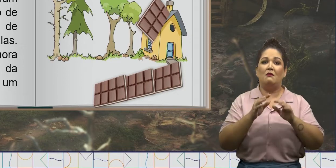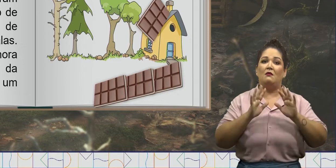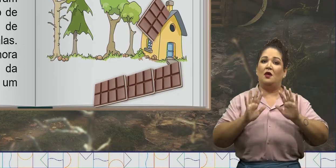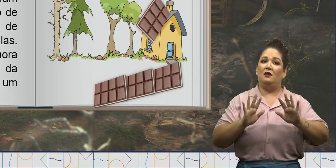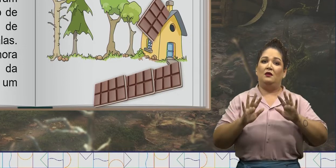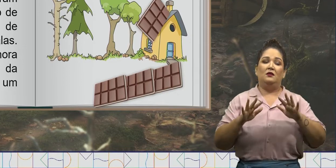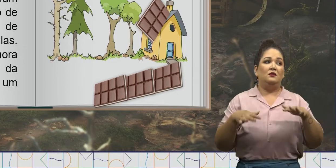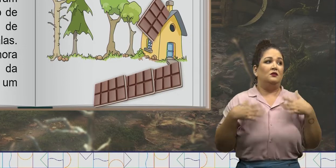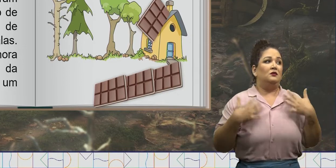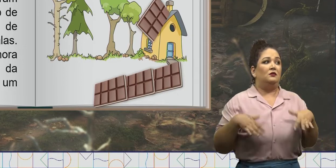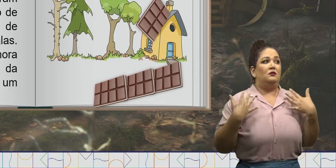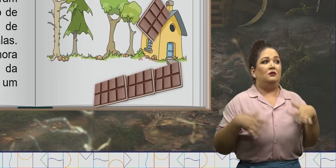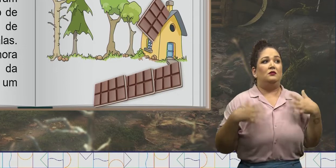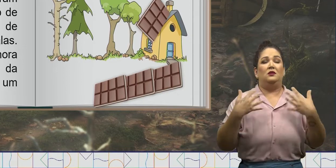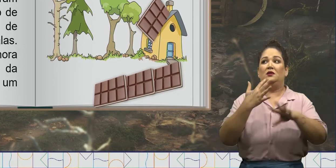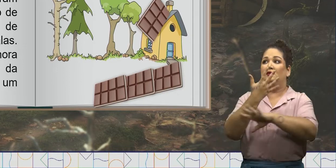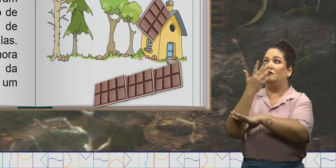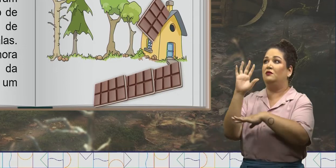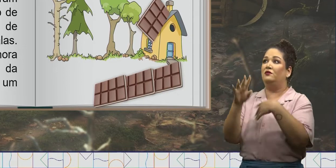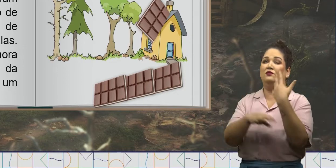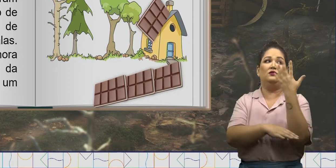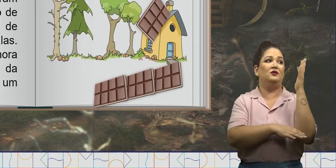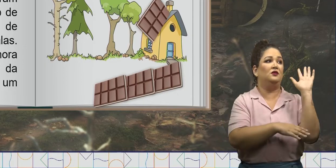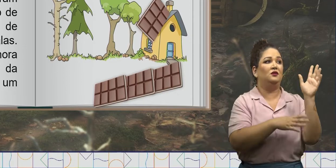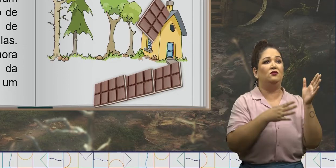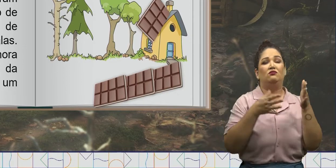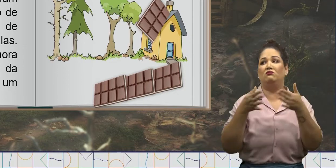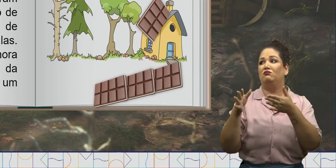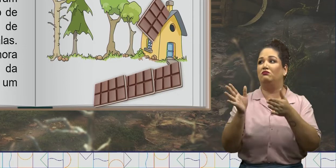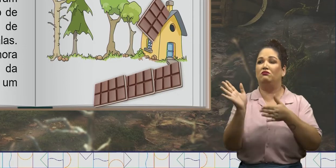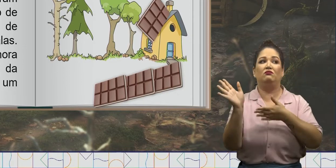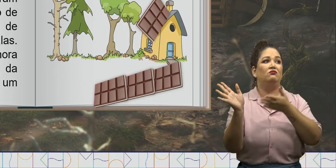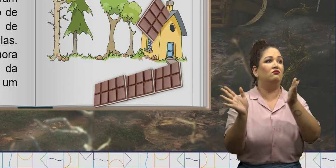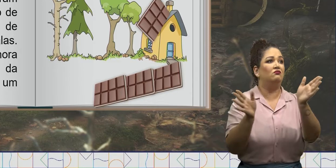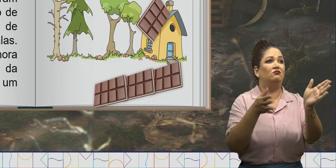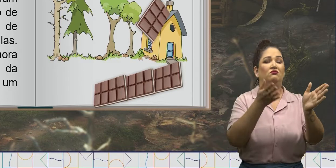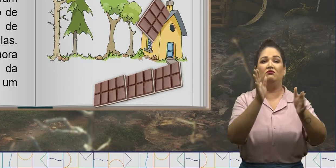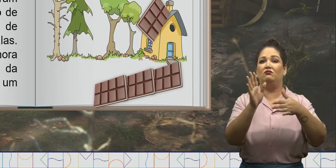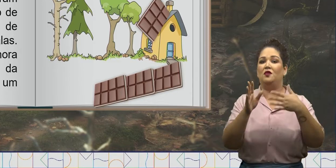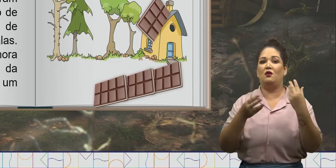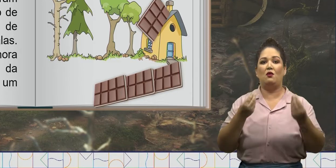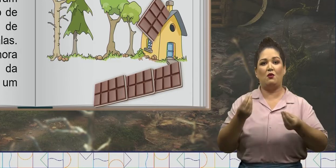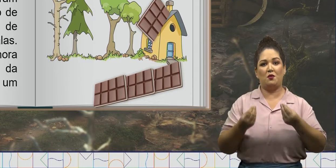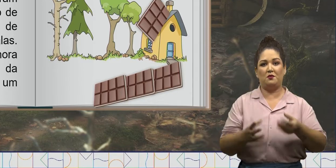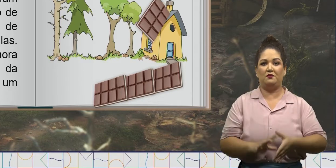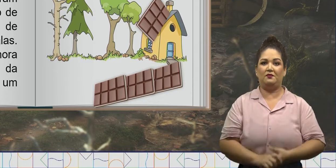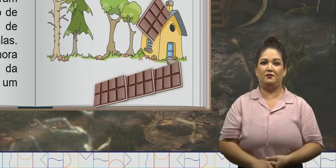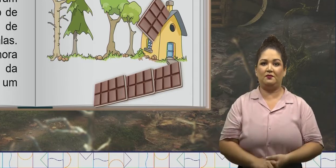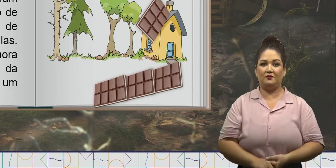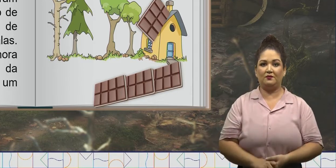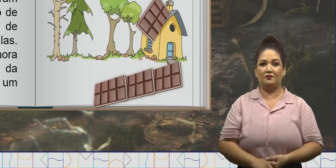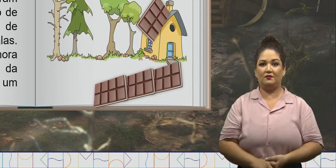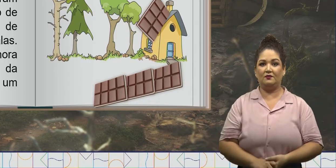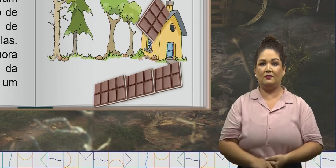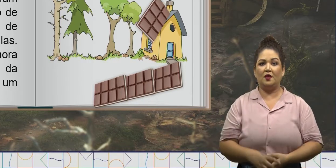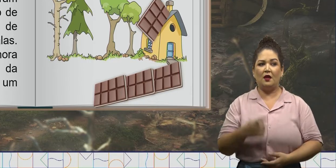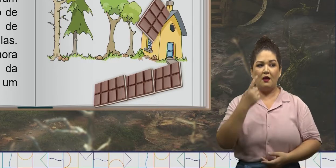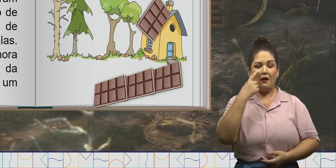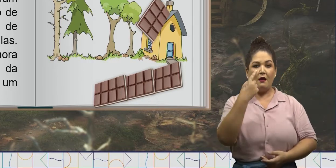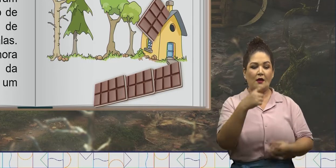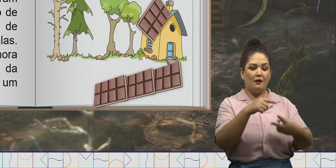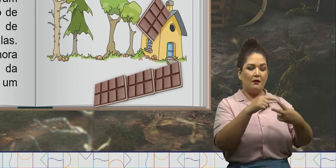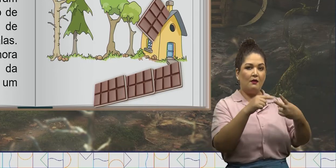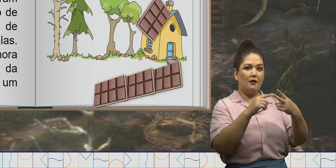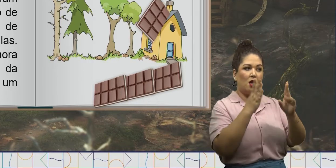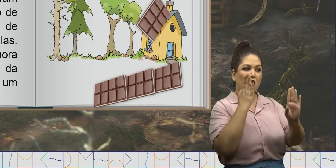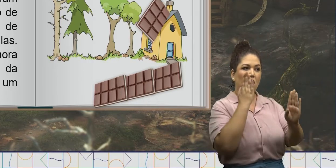mas acabaram indo mais para dentro da floresta, até que encontraram